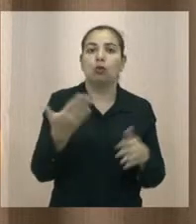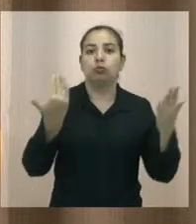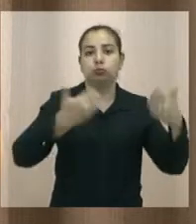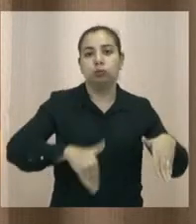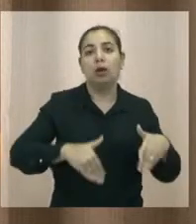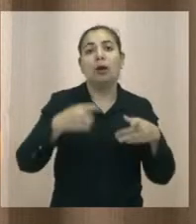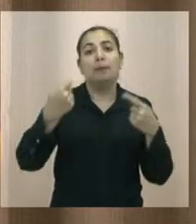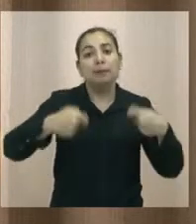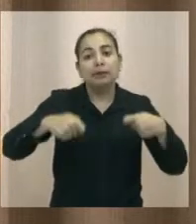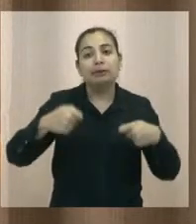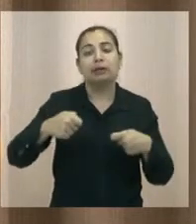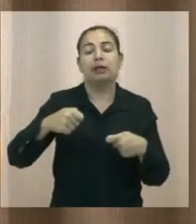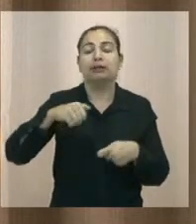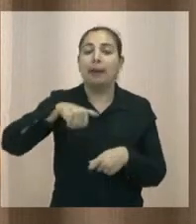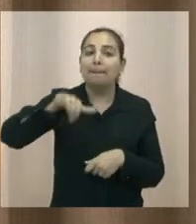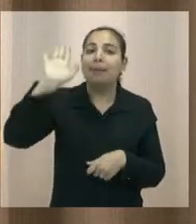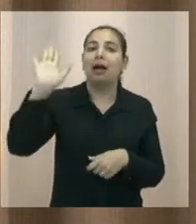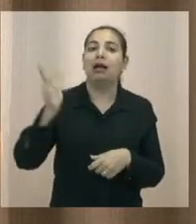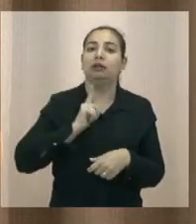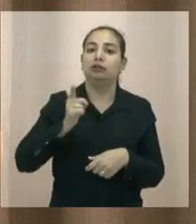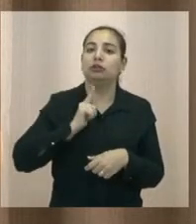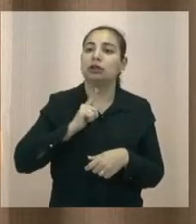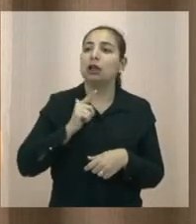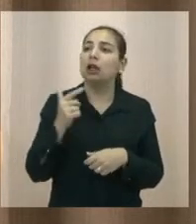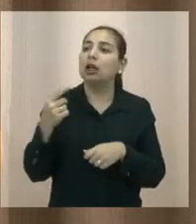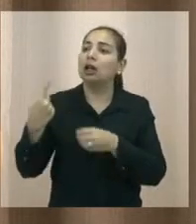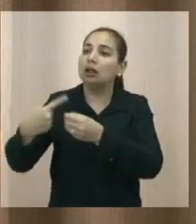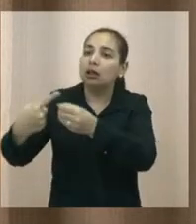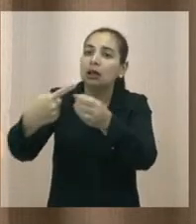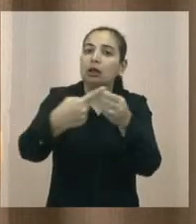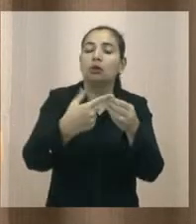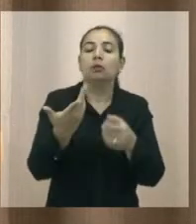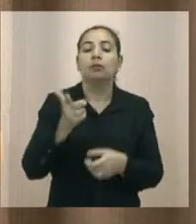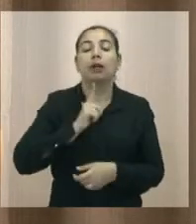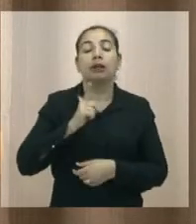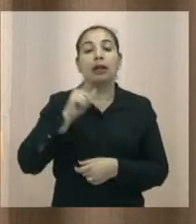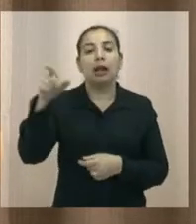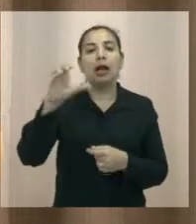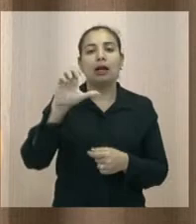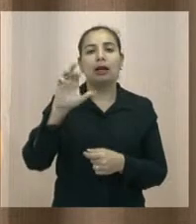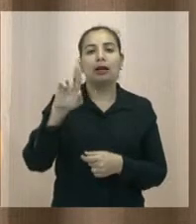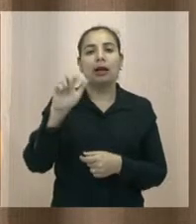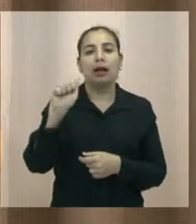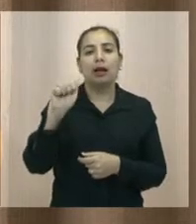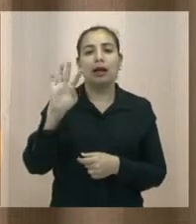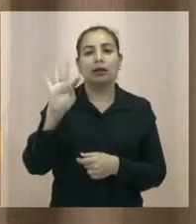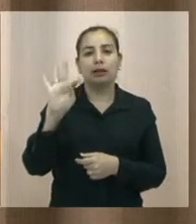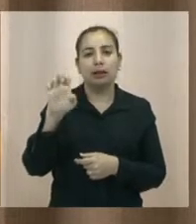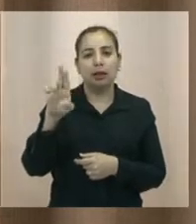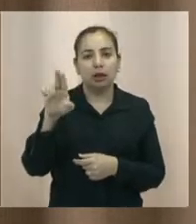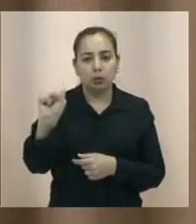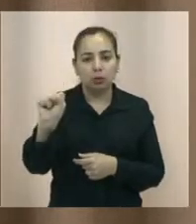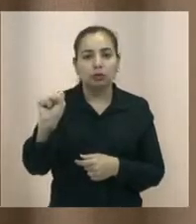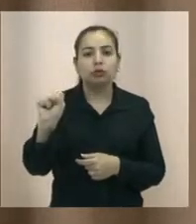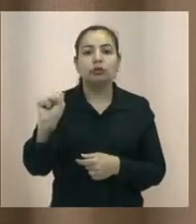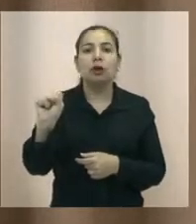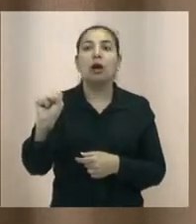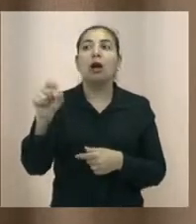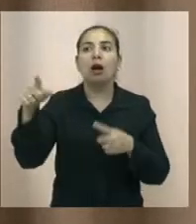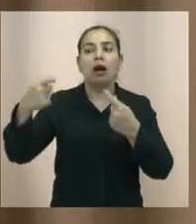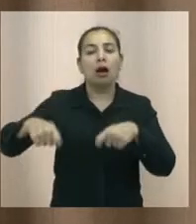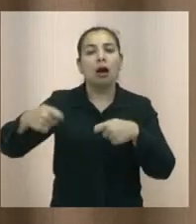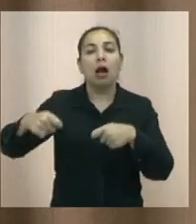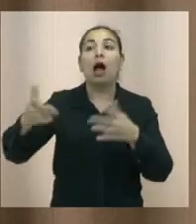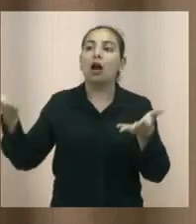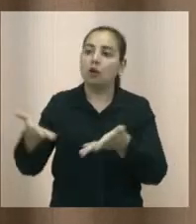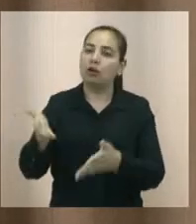no interior do estado, né, que a gente possa expandir. Então, a gente teve, por exemplo, Crateús. Crateús é uma cidade tão necessária, não tinha defensoria pública. Agora a gente